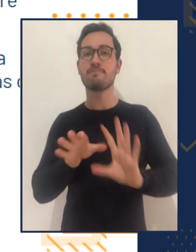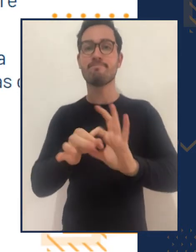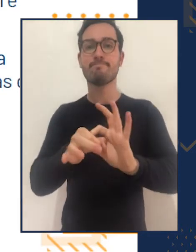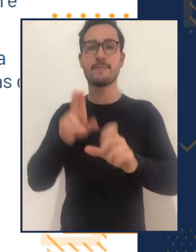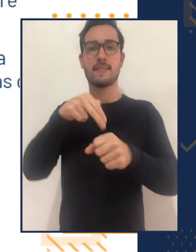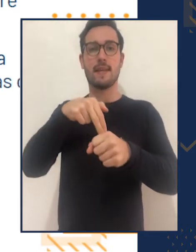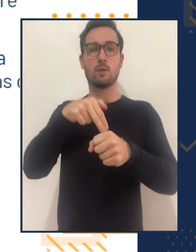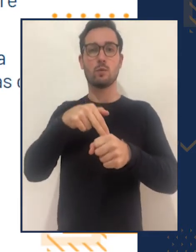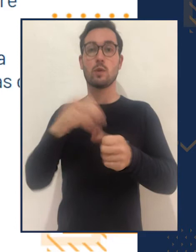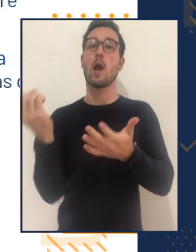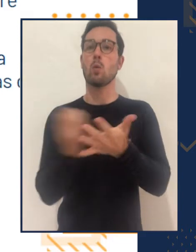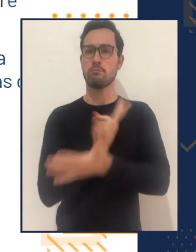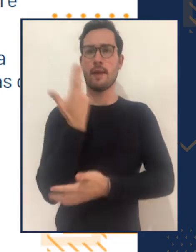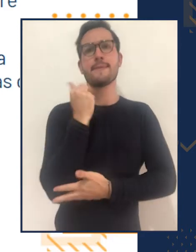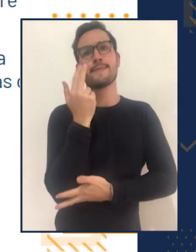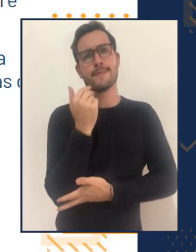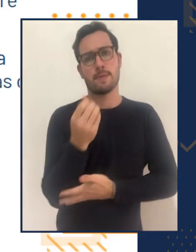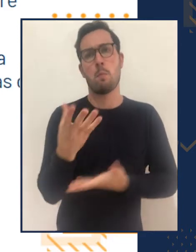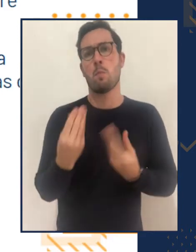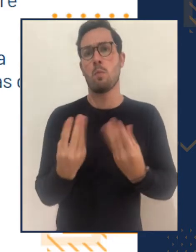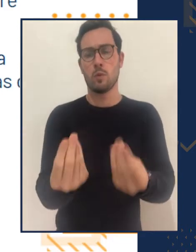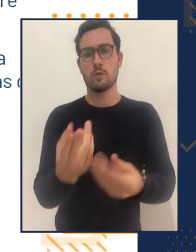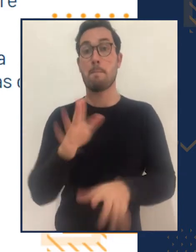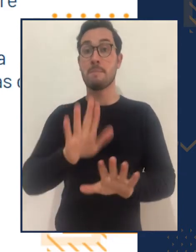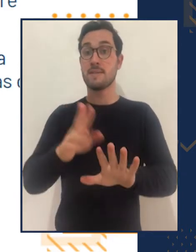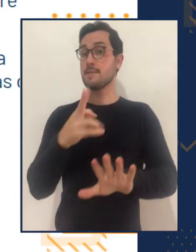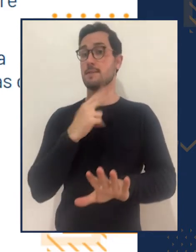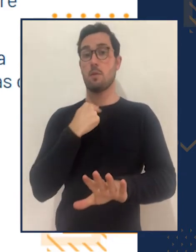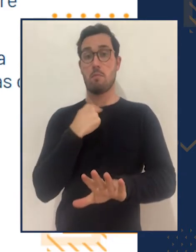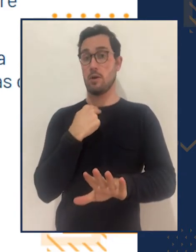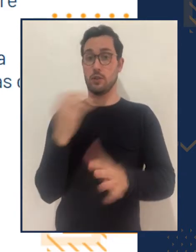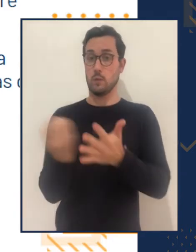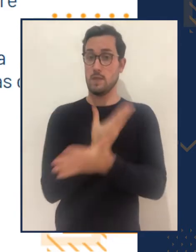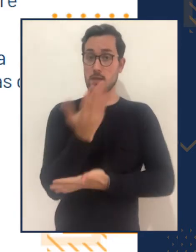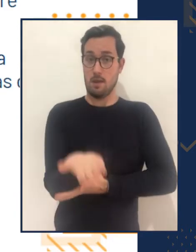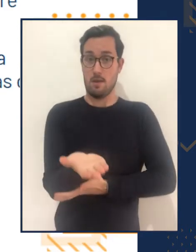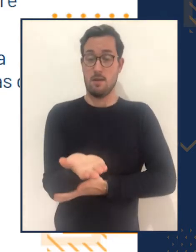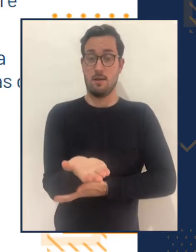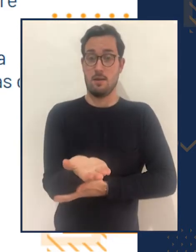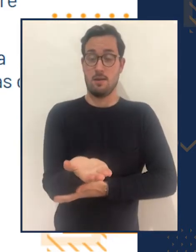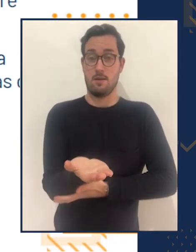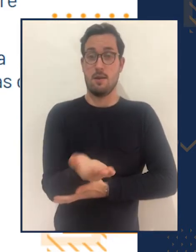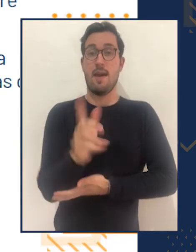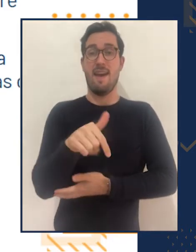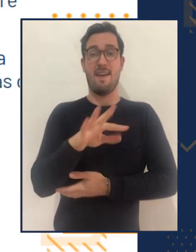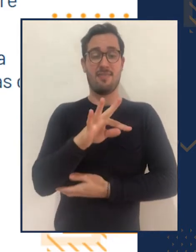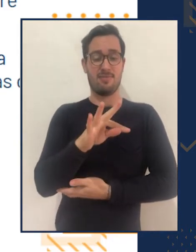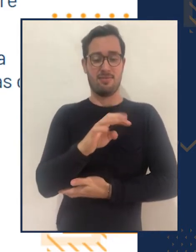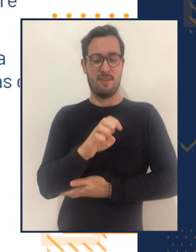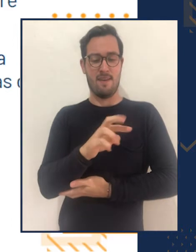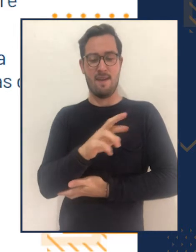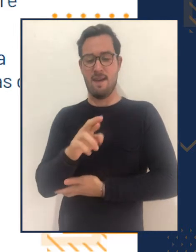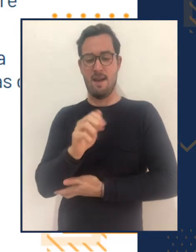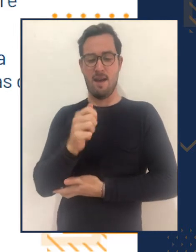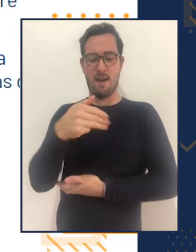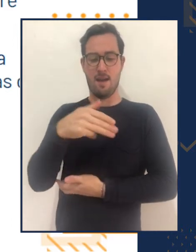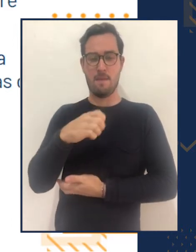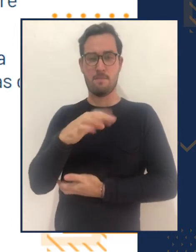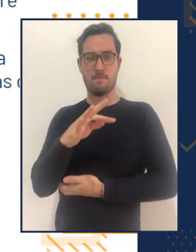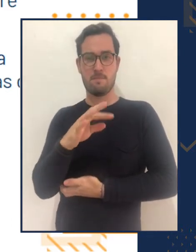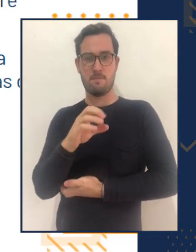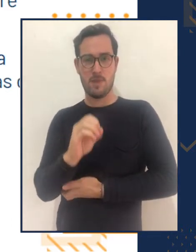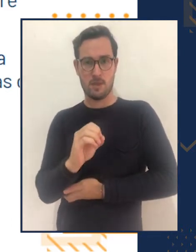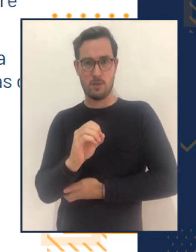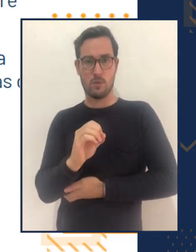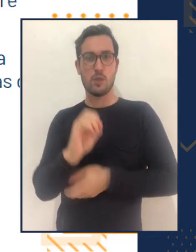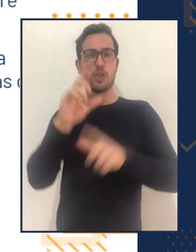ao neutro, por exemplo, como muito ocorre, porque daí ele não vai estar fazendo, de fato, a funcionalidade dele. Então, o sistema de aterramento tem como objetivo,